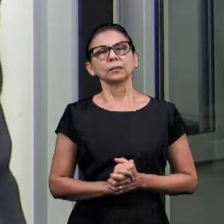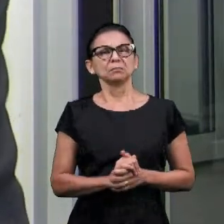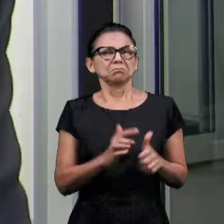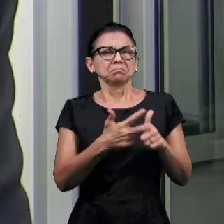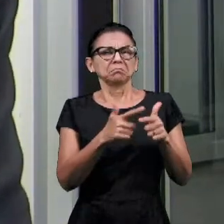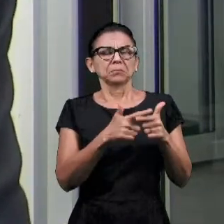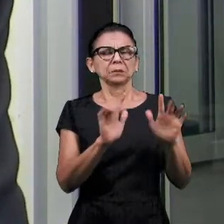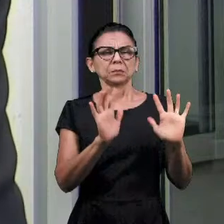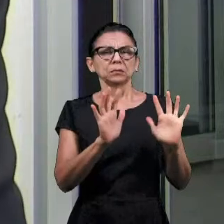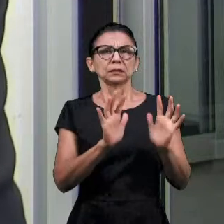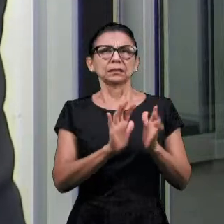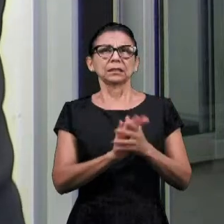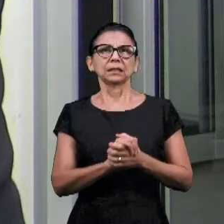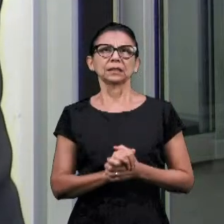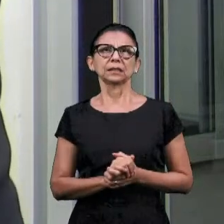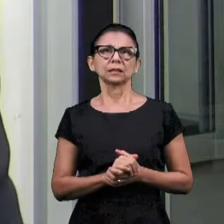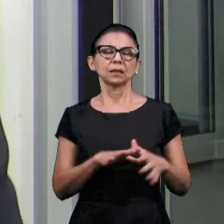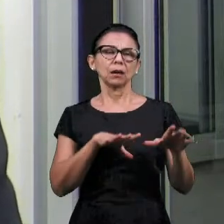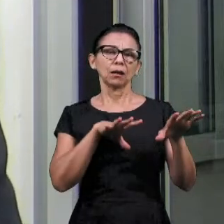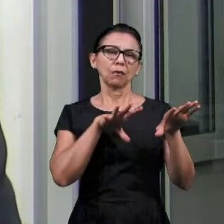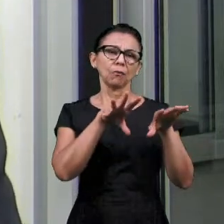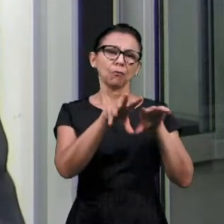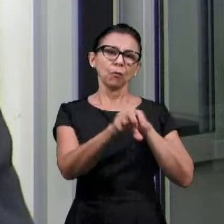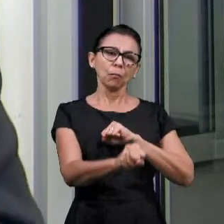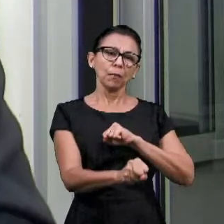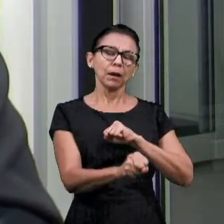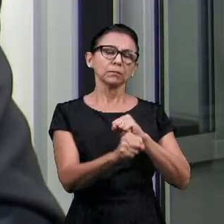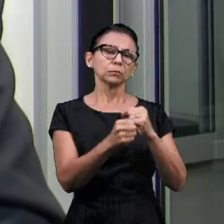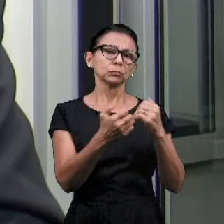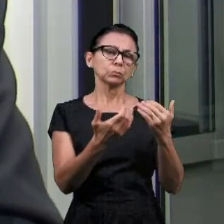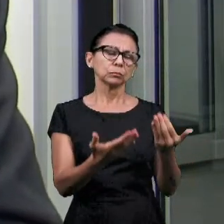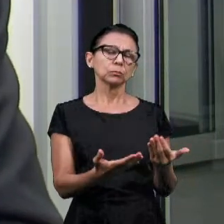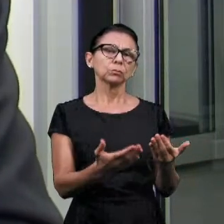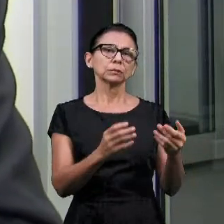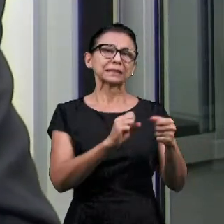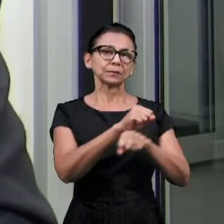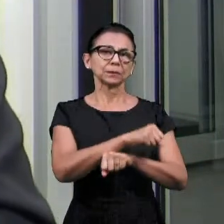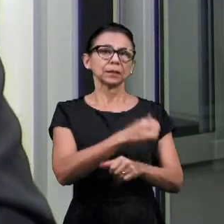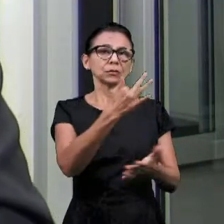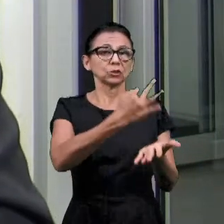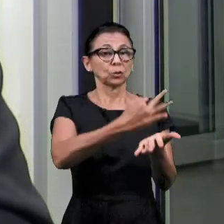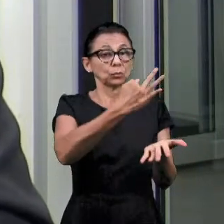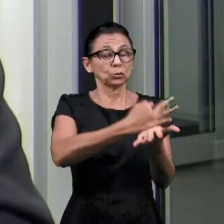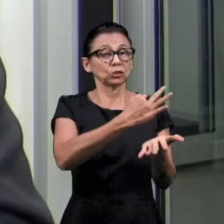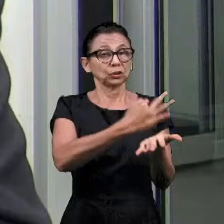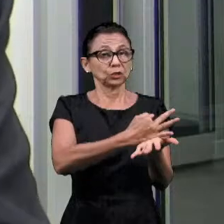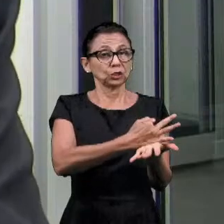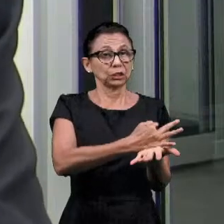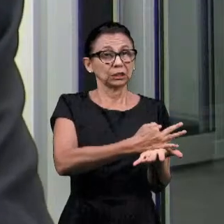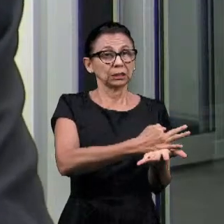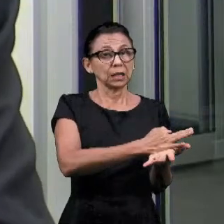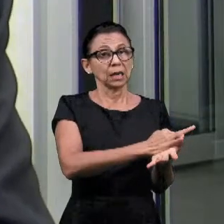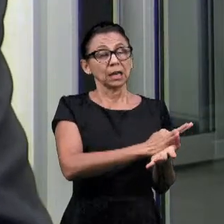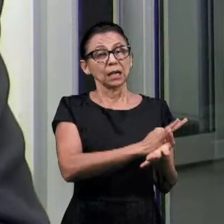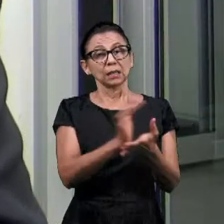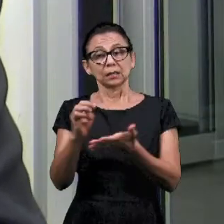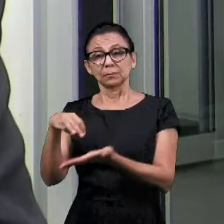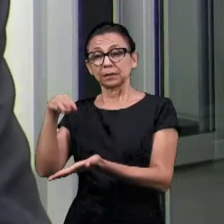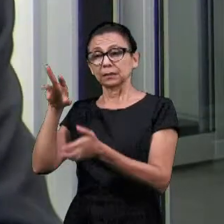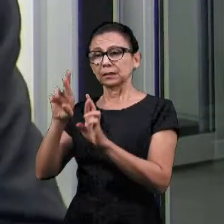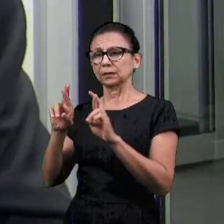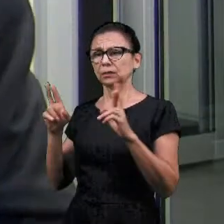é formado através de um seminário teológico, tá? E aí há uma certa dúvida: sim, mas